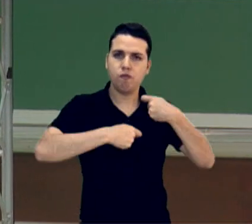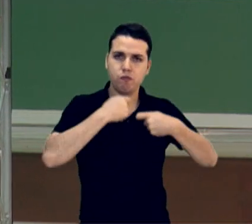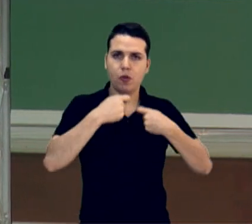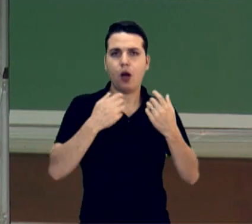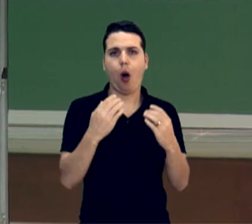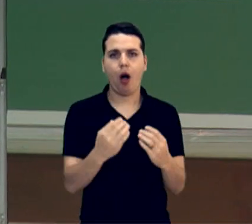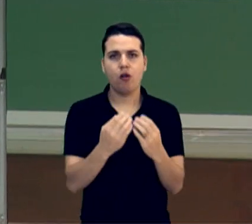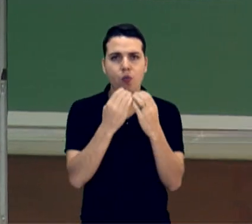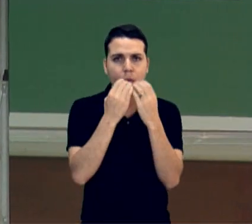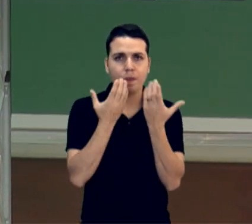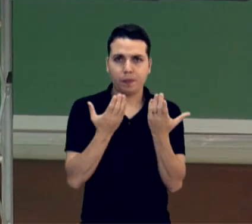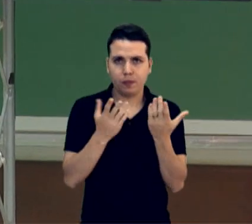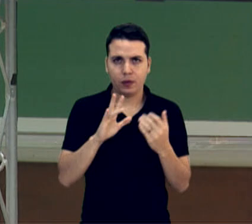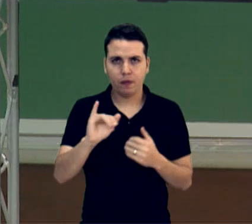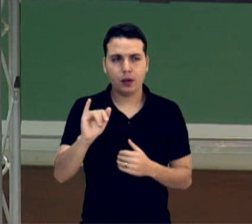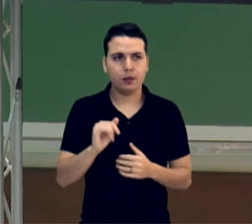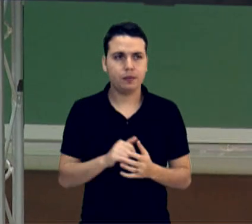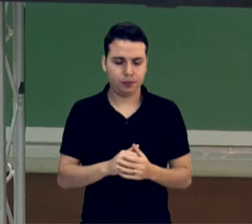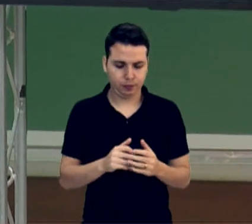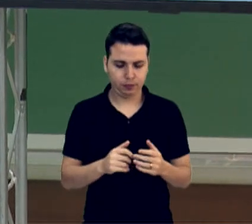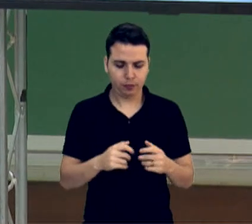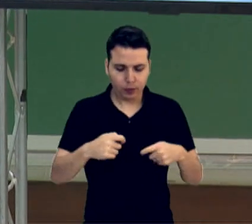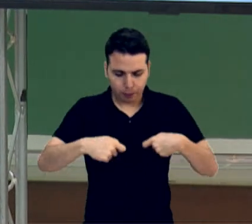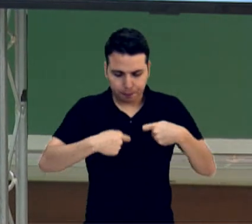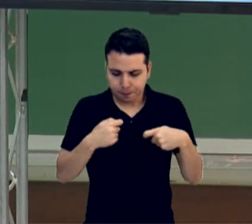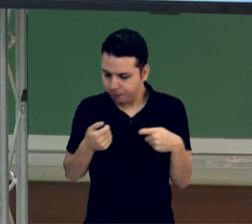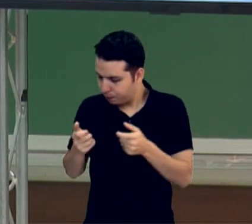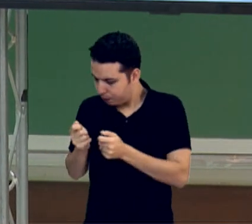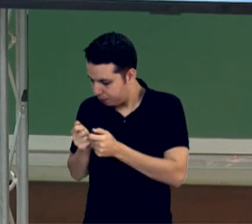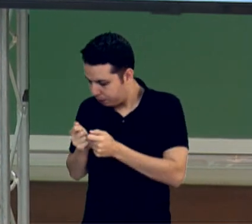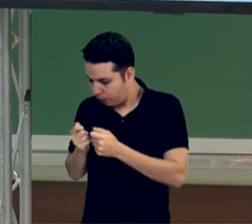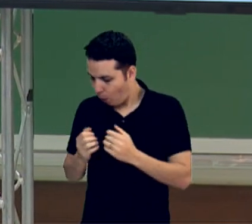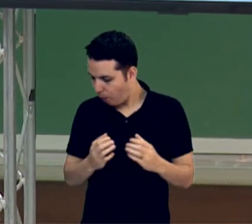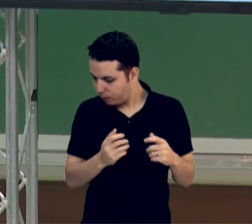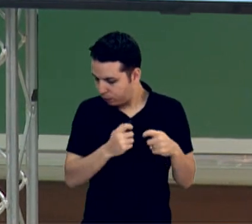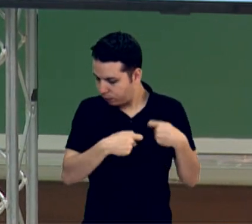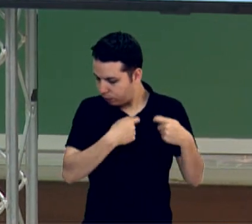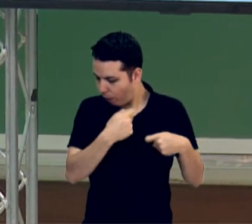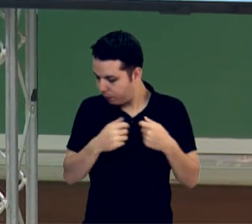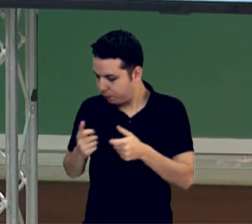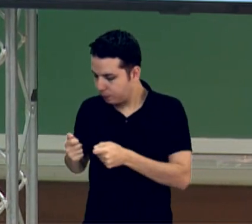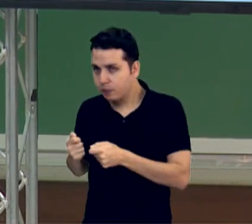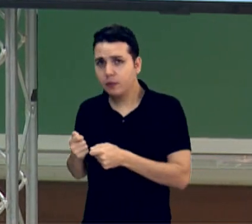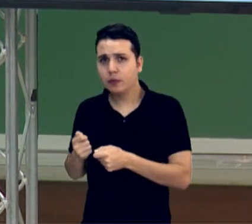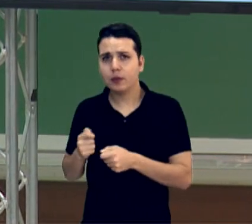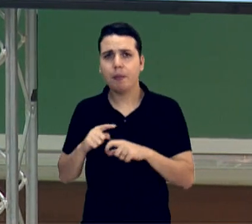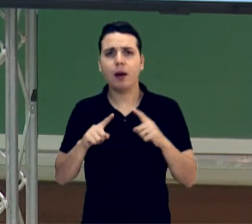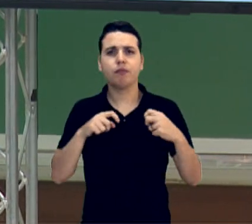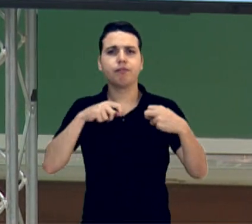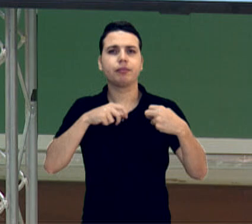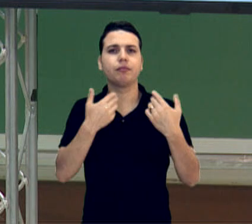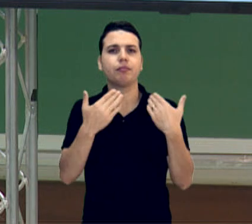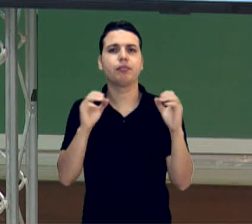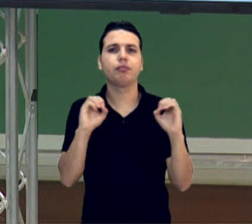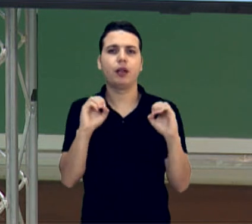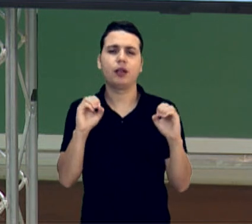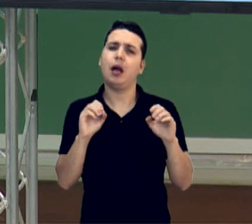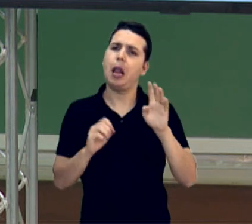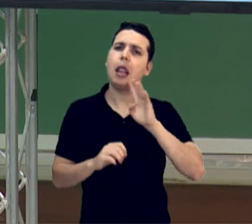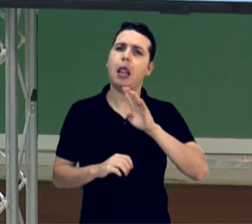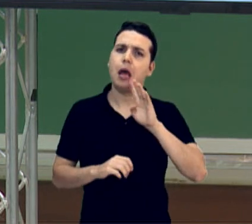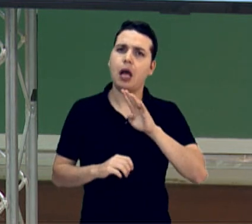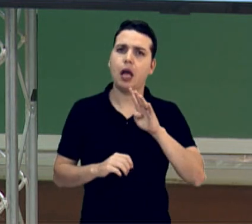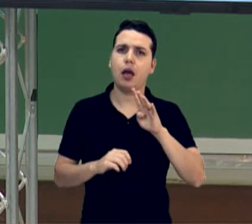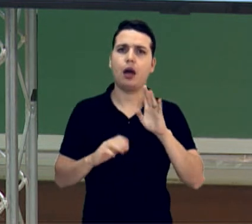as refeições, enfim, cada um no seu celular. Então, de certa forma é bacana, legal, aproxima